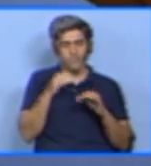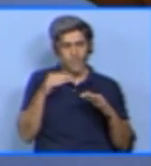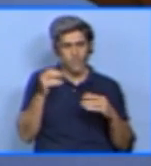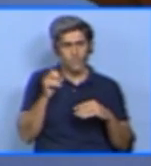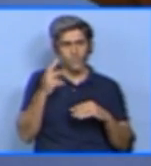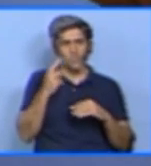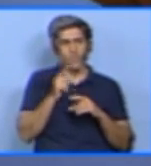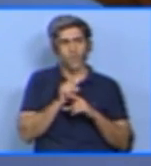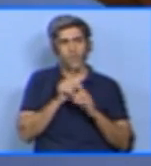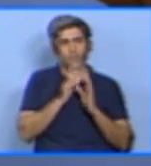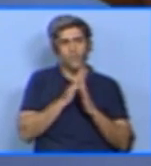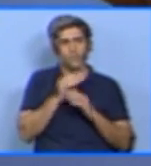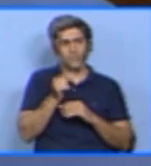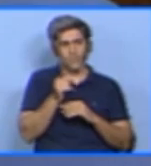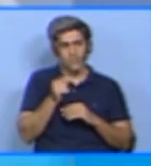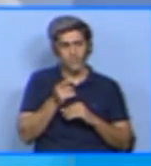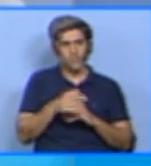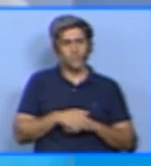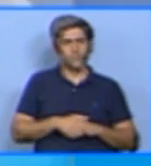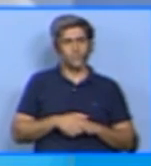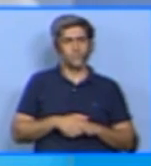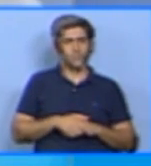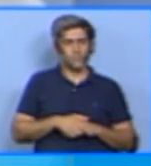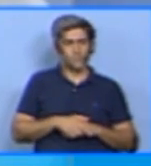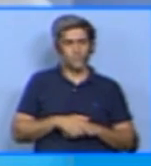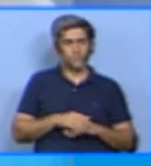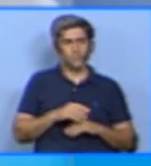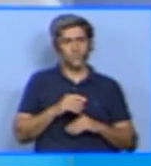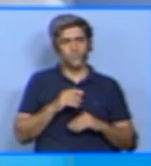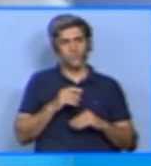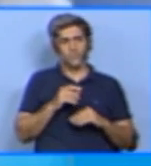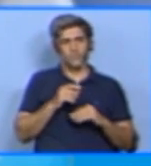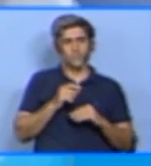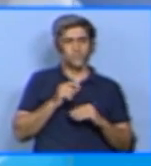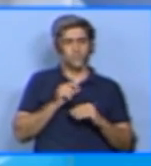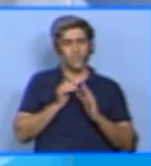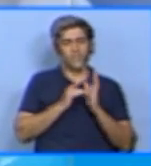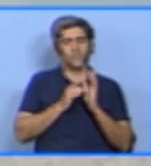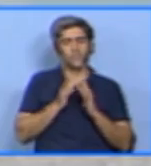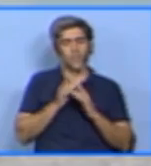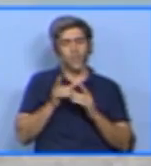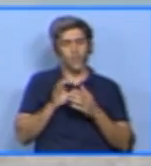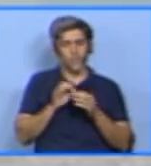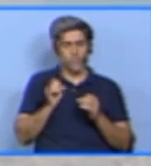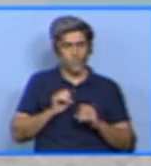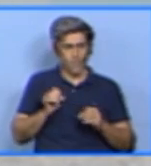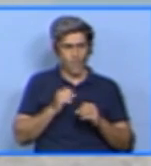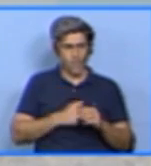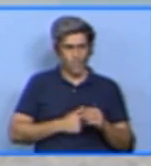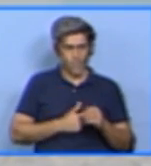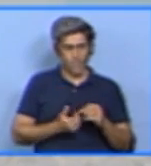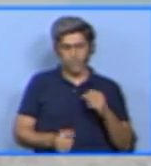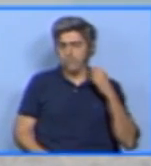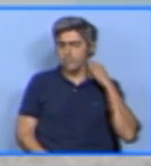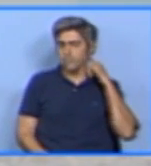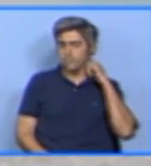ou uma espécie de um Deus negativo, e isso seria verdadeiramente contra a doutrina cristã e católica. E é certo